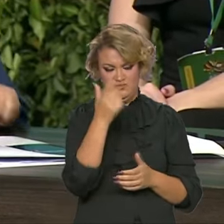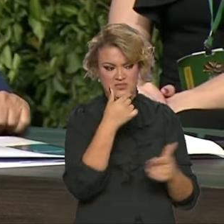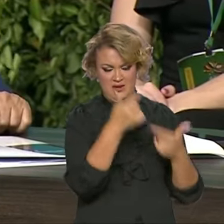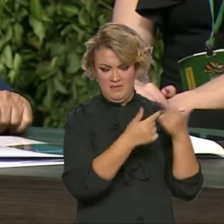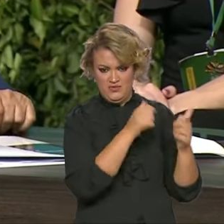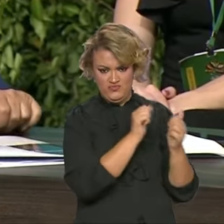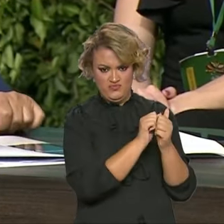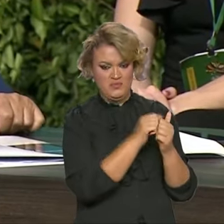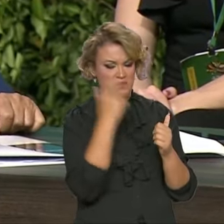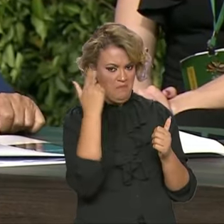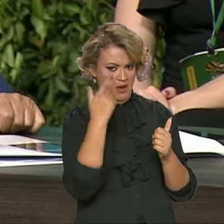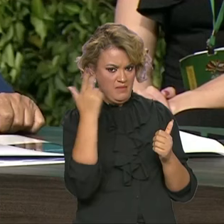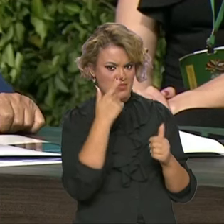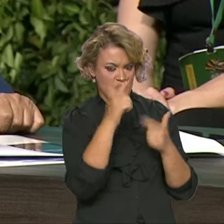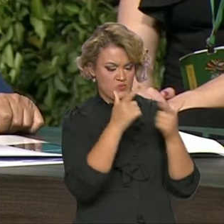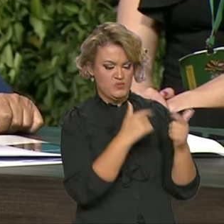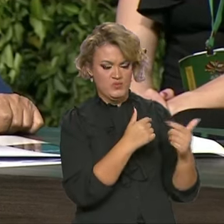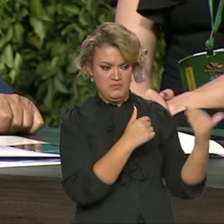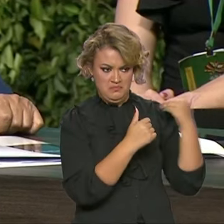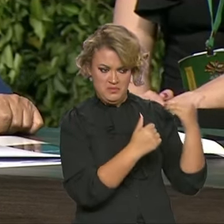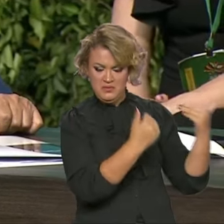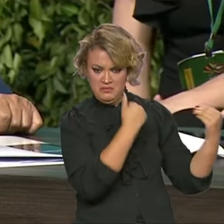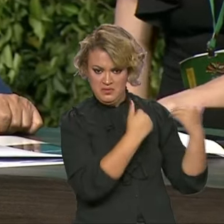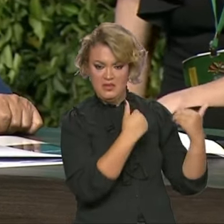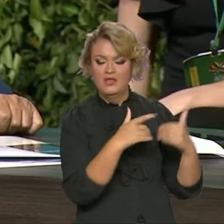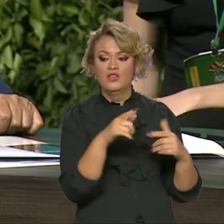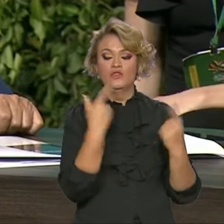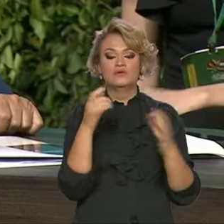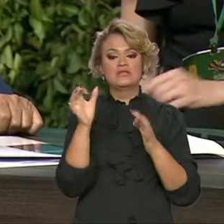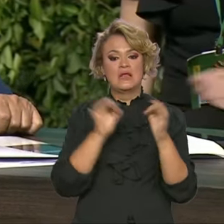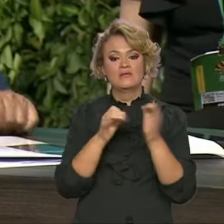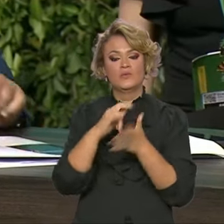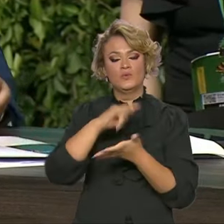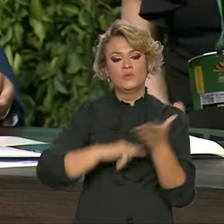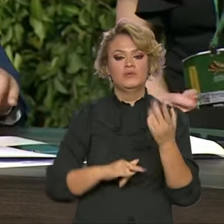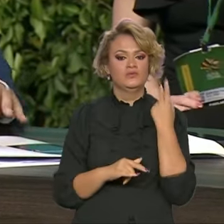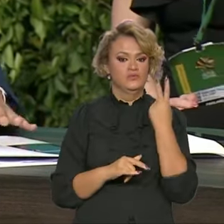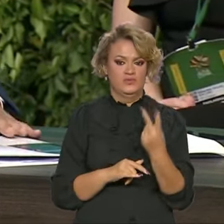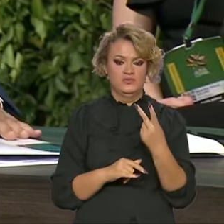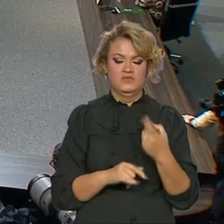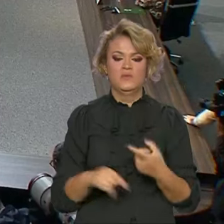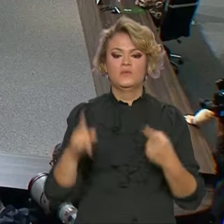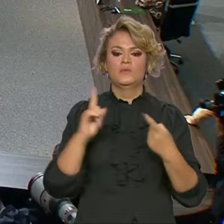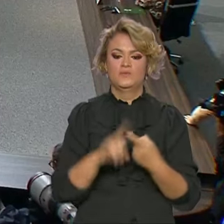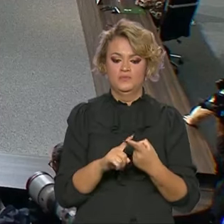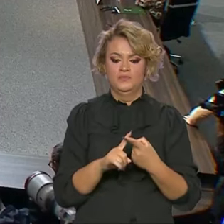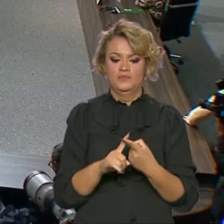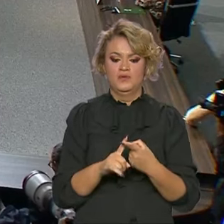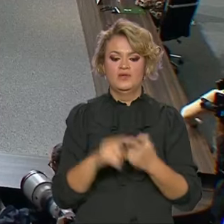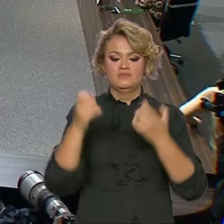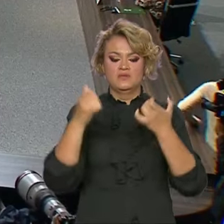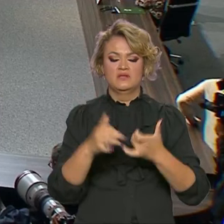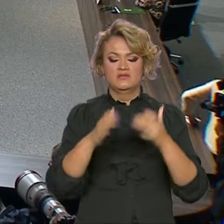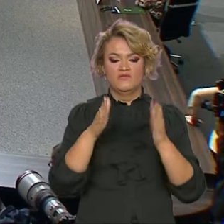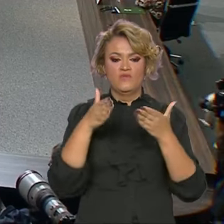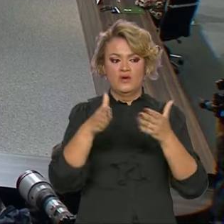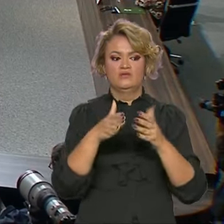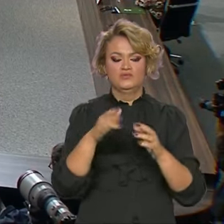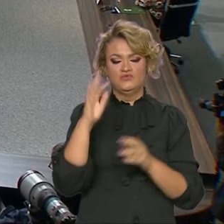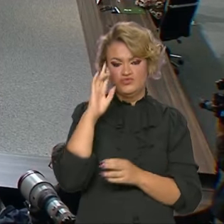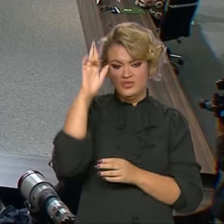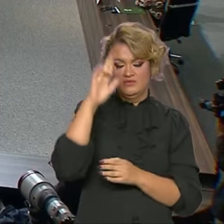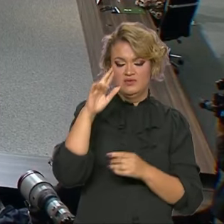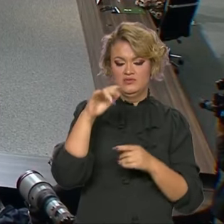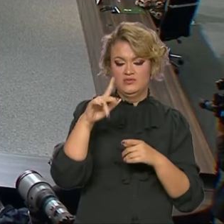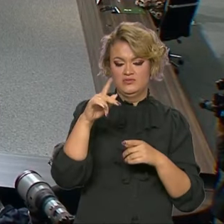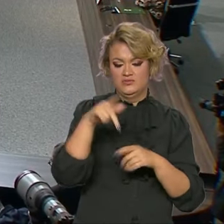companheiros parlamentares, elaboramos dois documentos intitulados Declaração aos Chefes de Estados